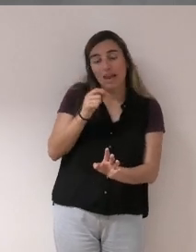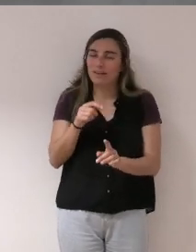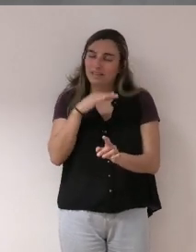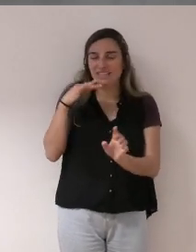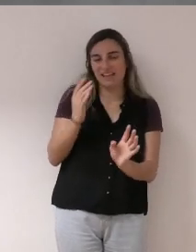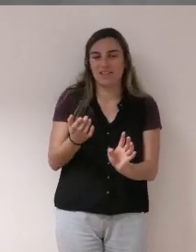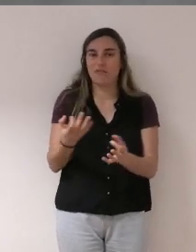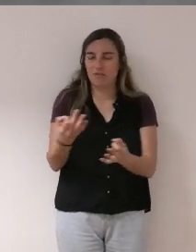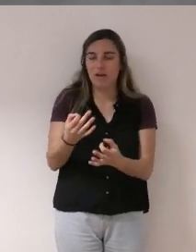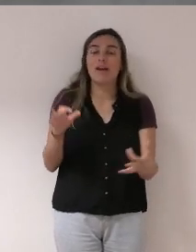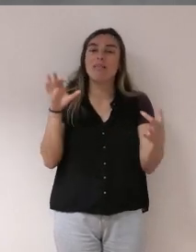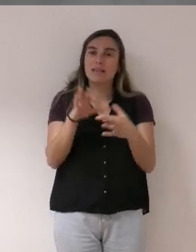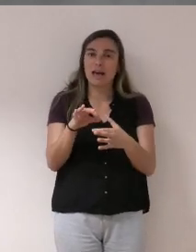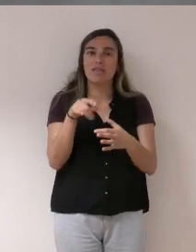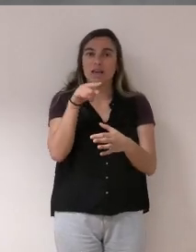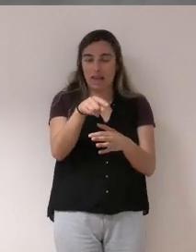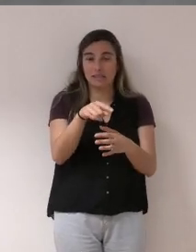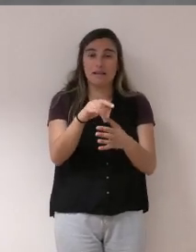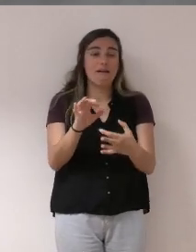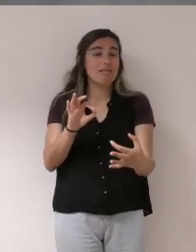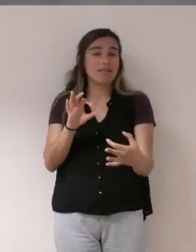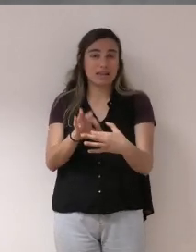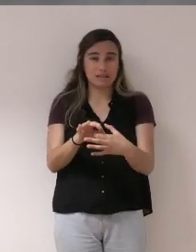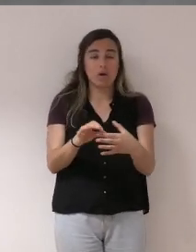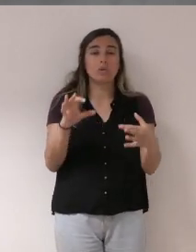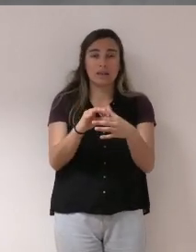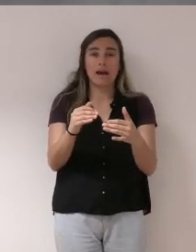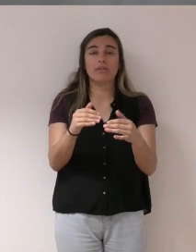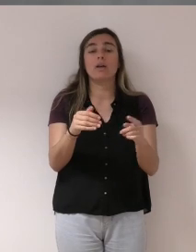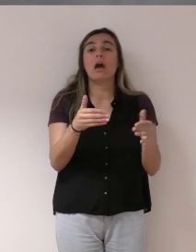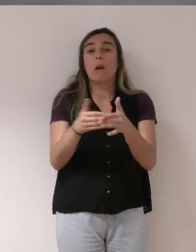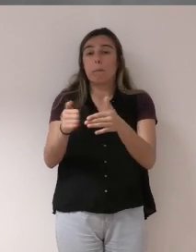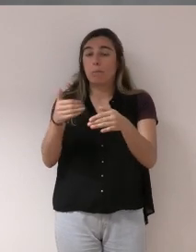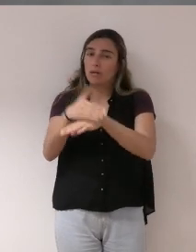de qualquer modo, no que diz respeito a essa vinculação à transgressão ou ao mal,